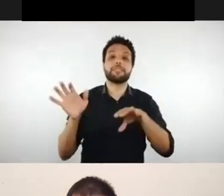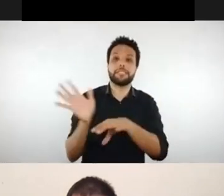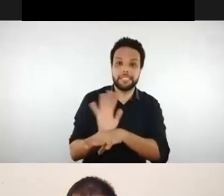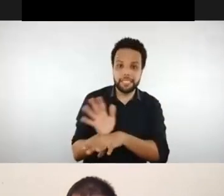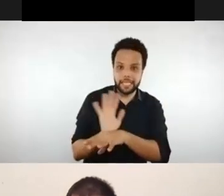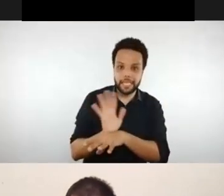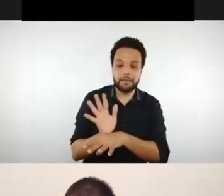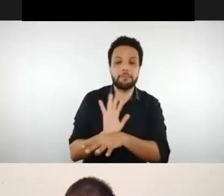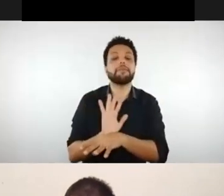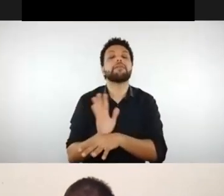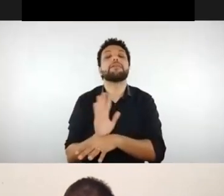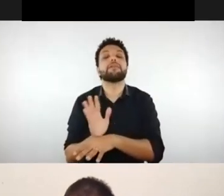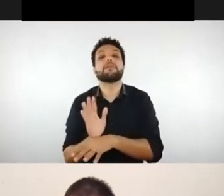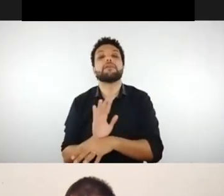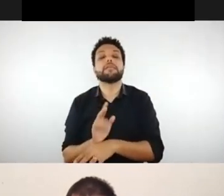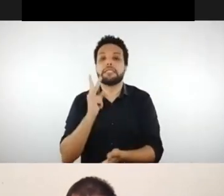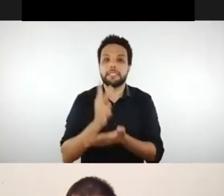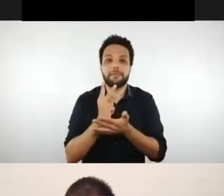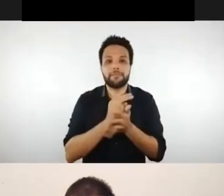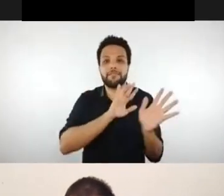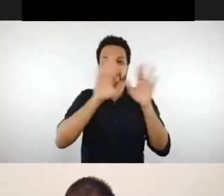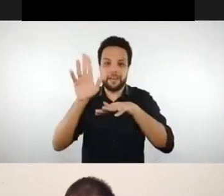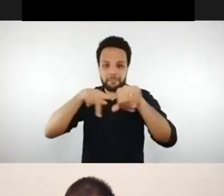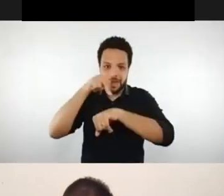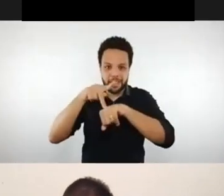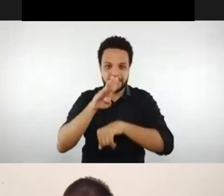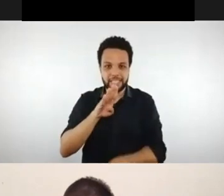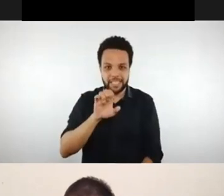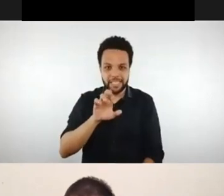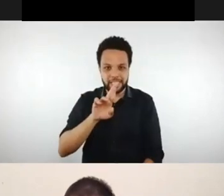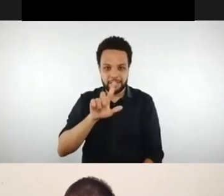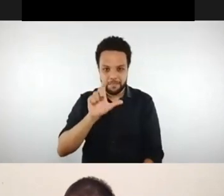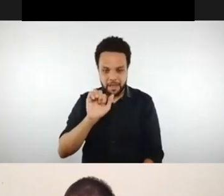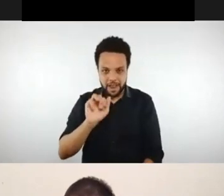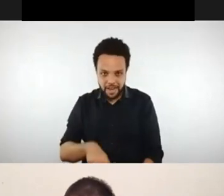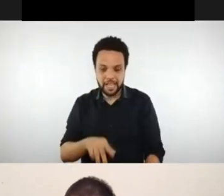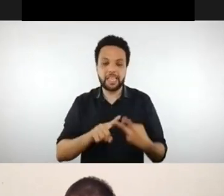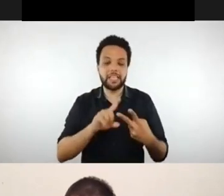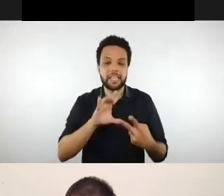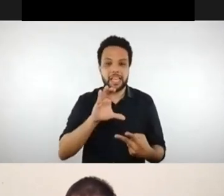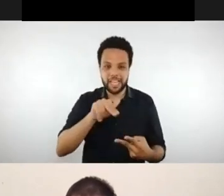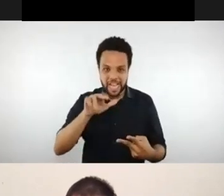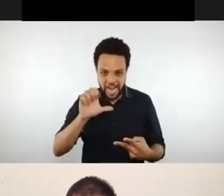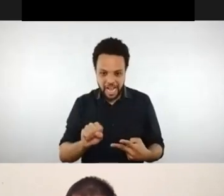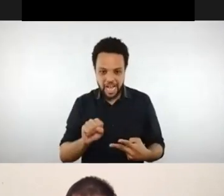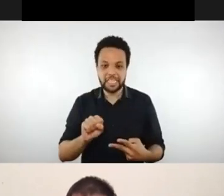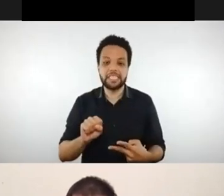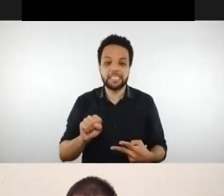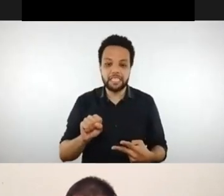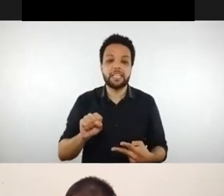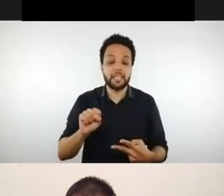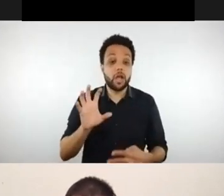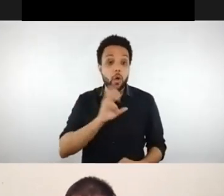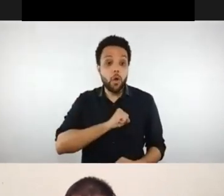vão para Cannes, que vão para Berlim, etc., etc., adoram um dissidente. Eu não sei se eu traduzi certo, dissident, né?